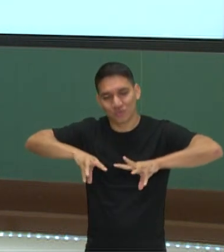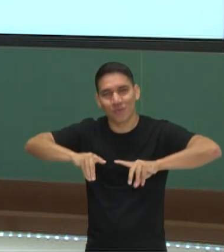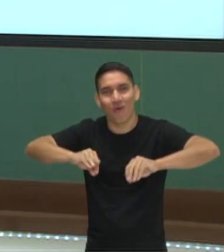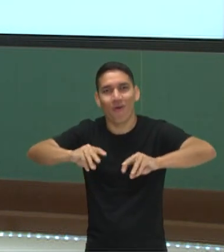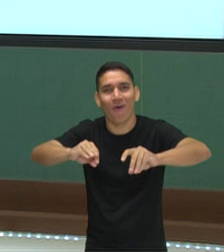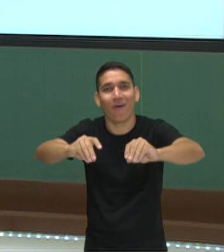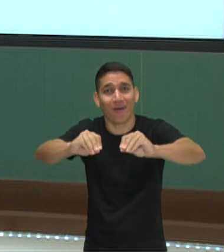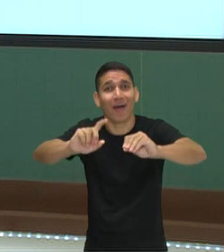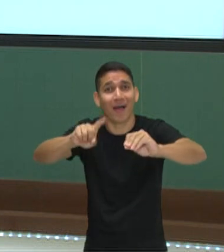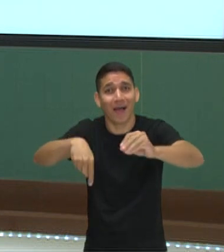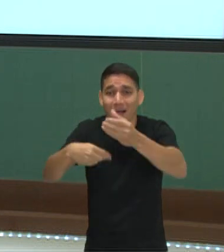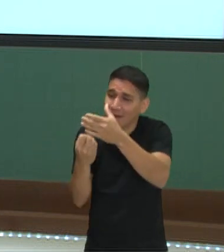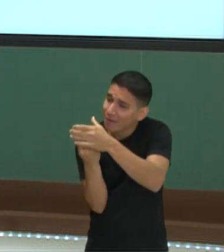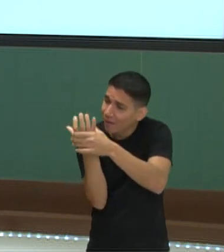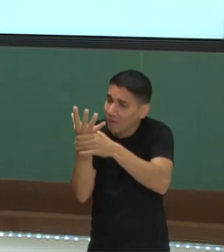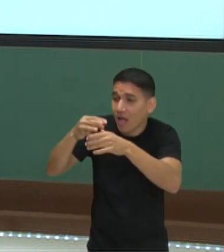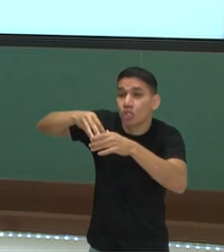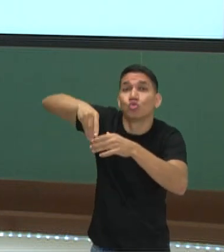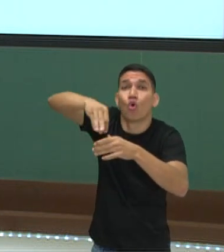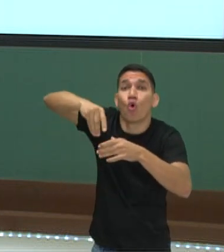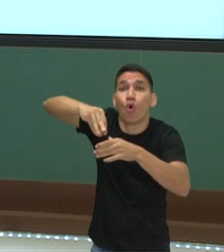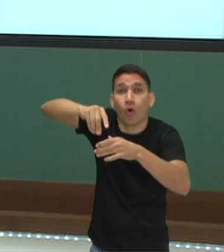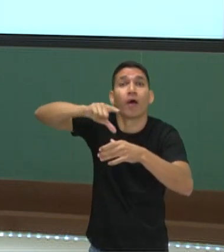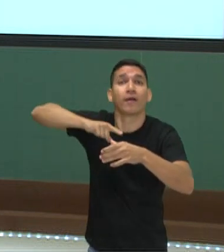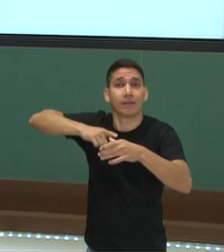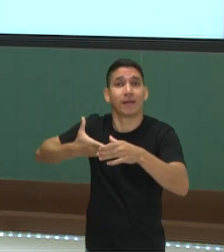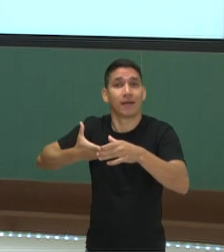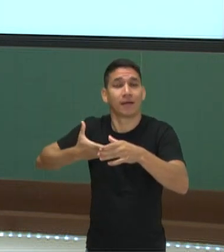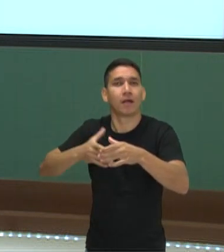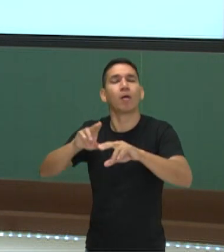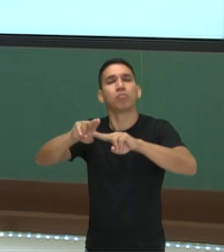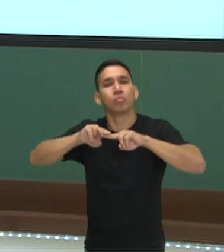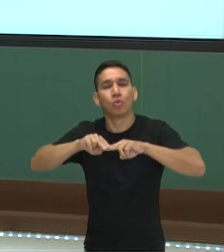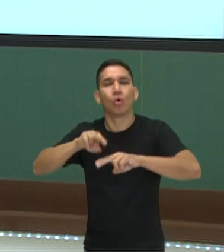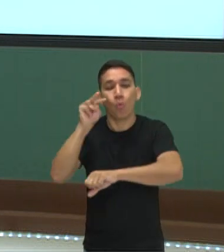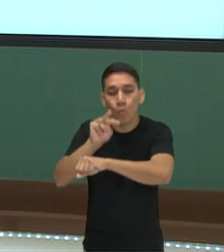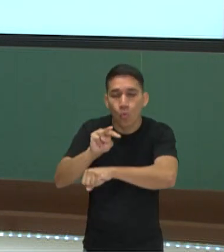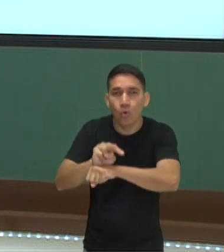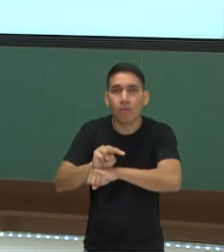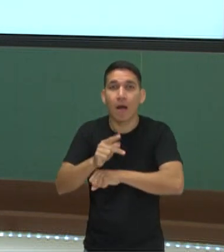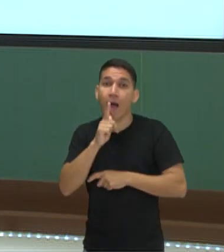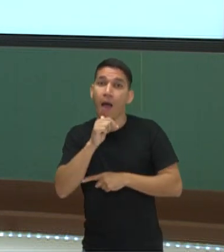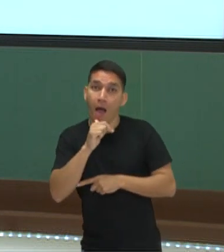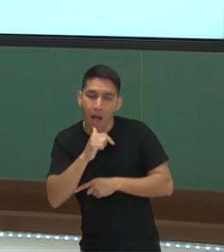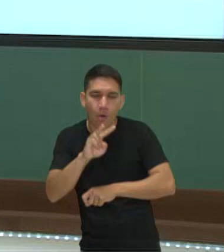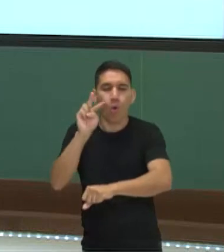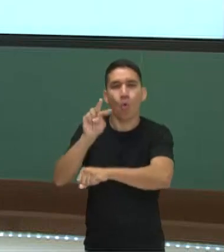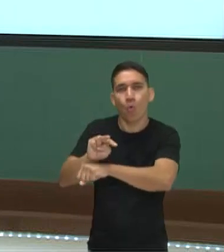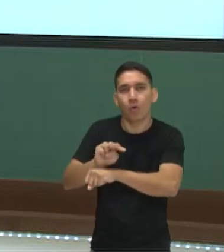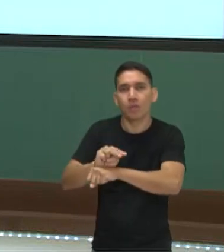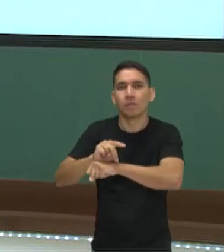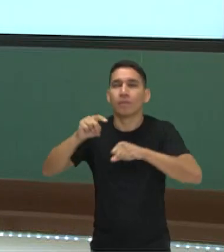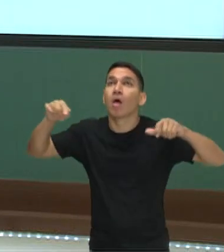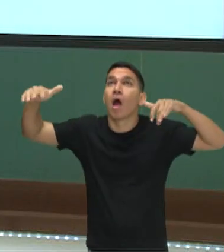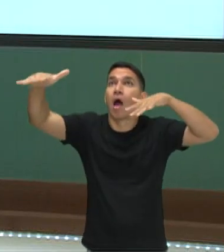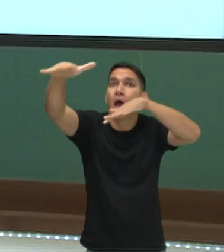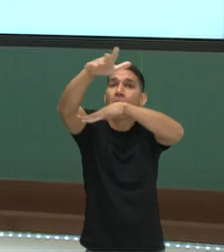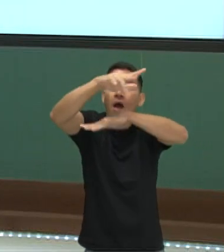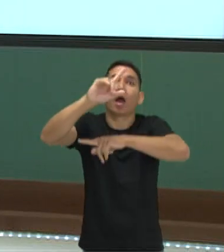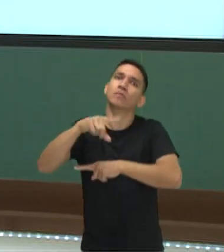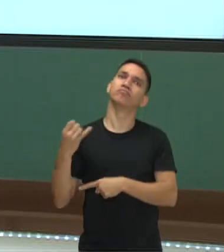quando nós cuidamos da água, nós cuidamos do ar, nós achamos importante, porque nós